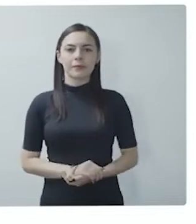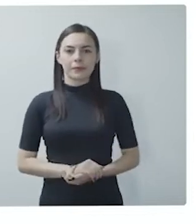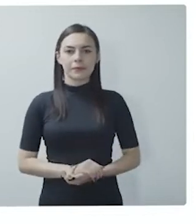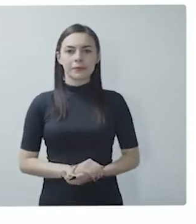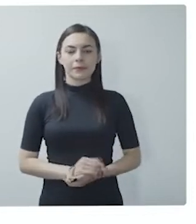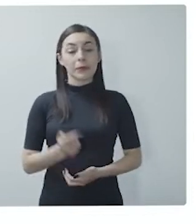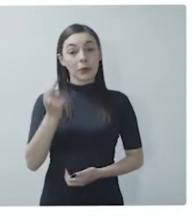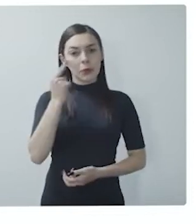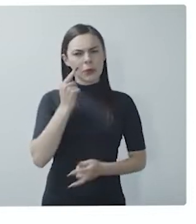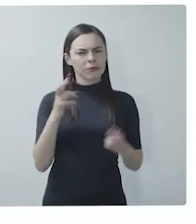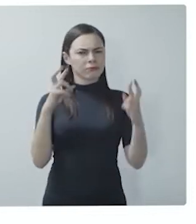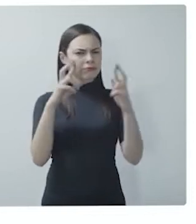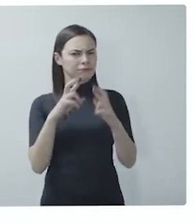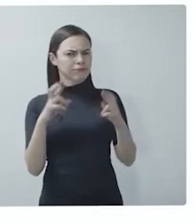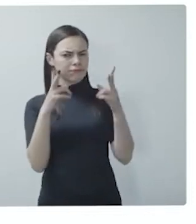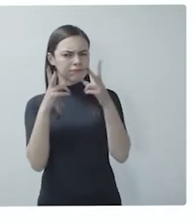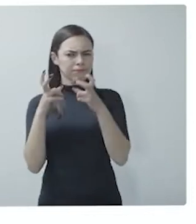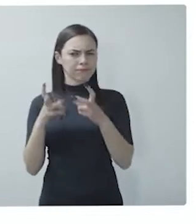Observem lá.